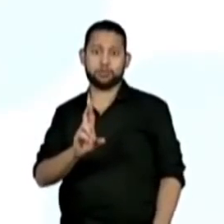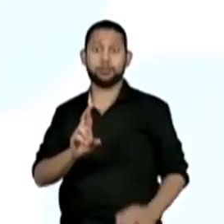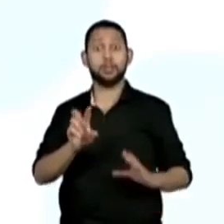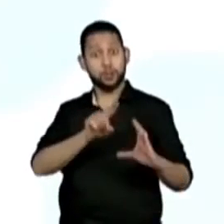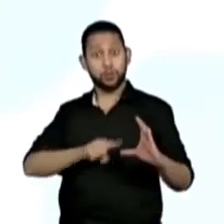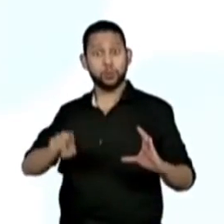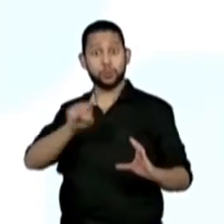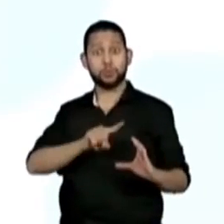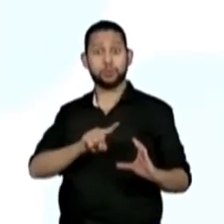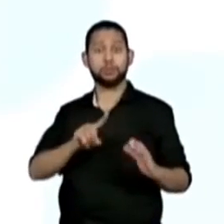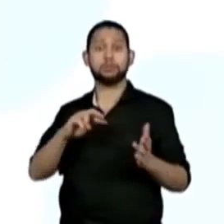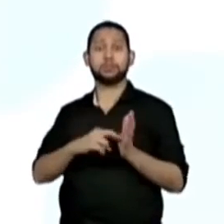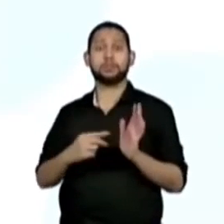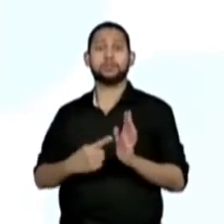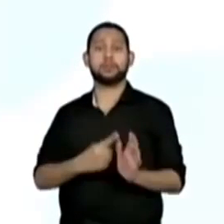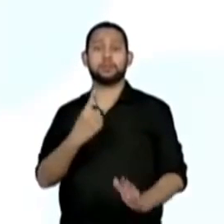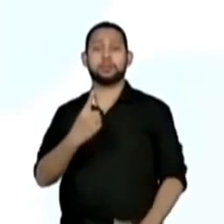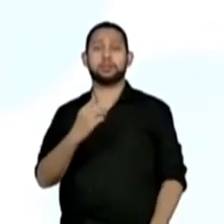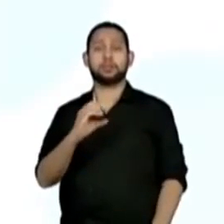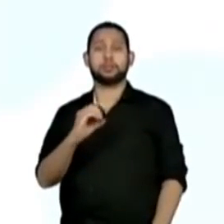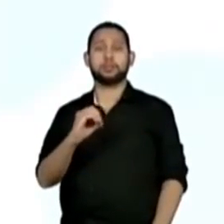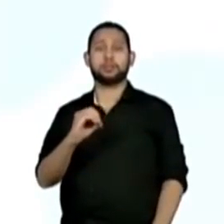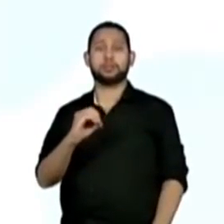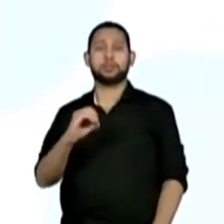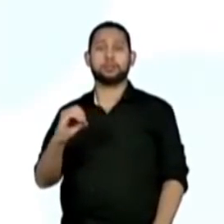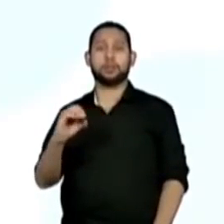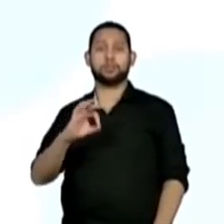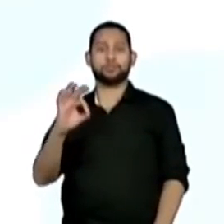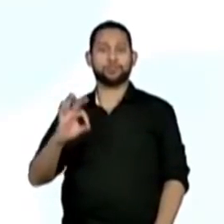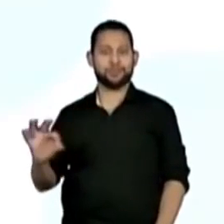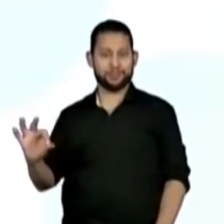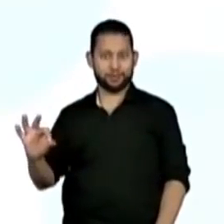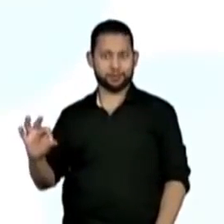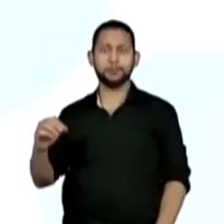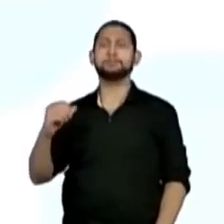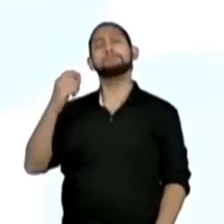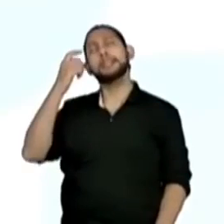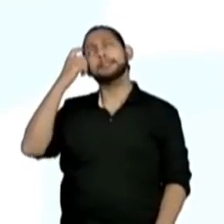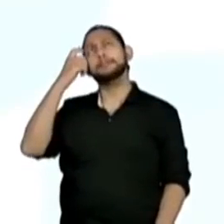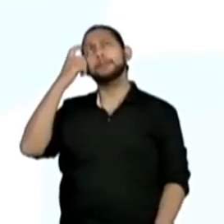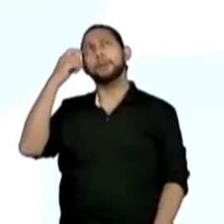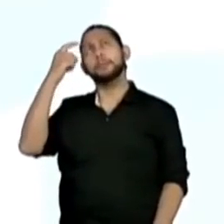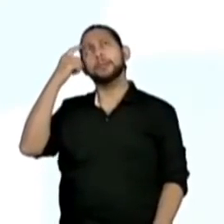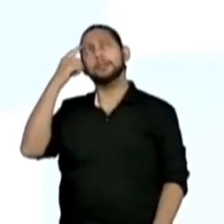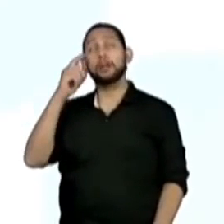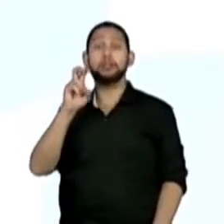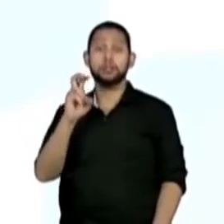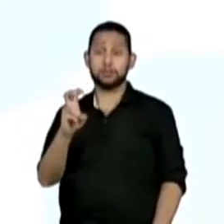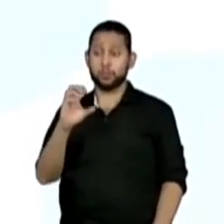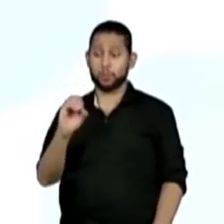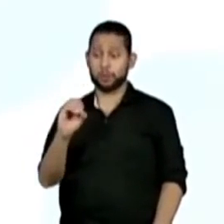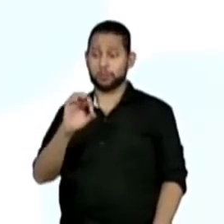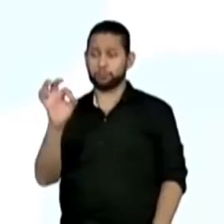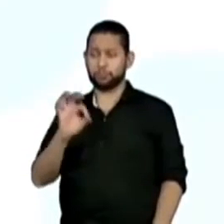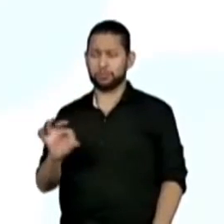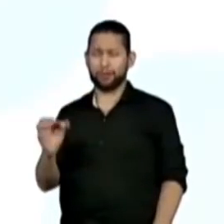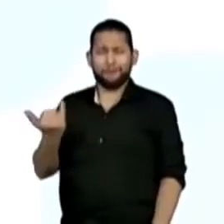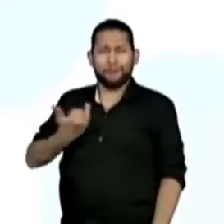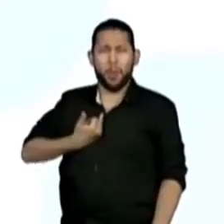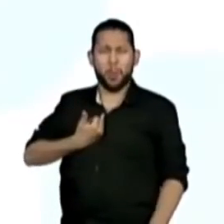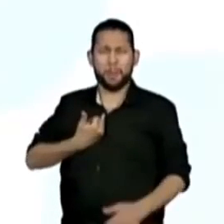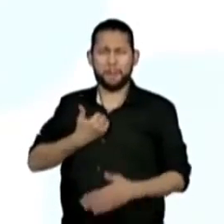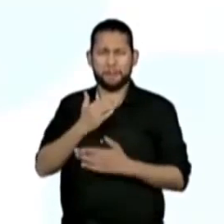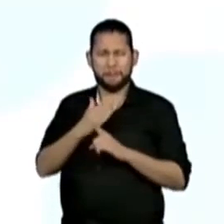dividido Então por 2 porque já me disseram os professores apontaram ali que 50% é a metade vocês